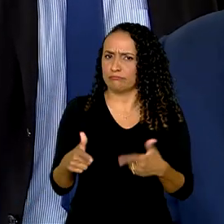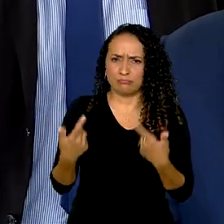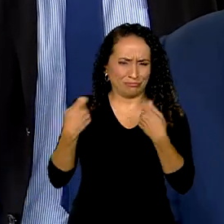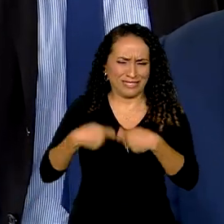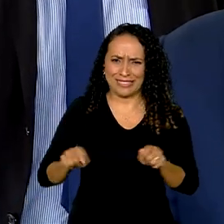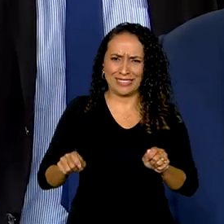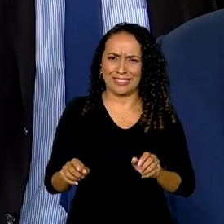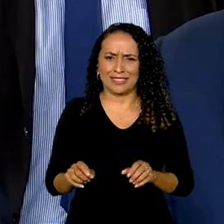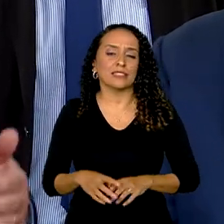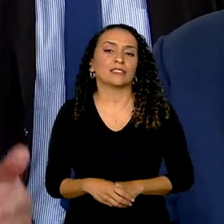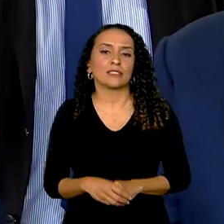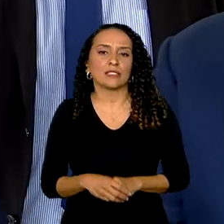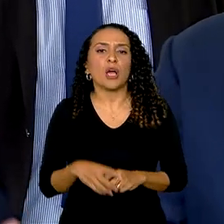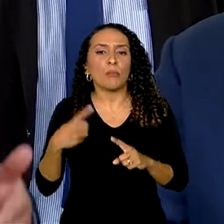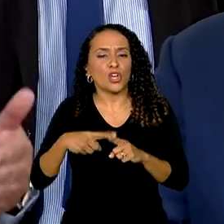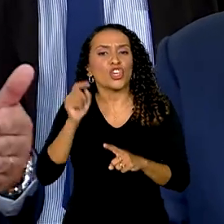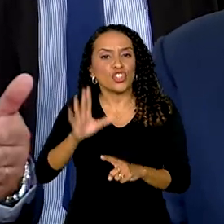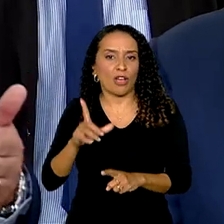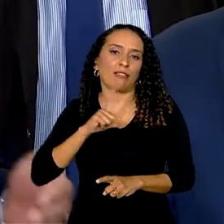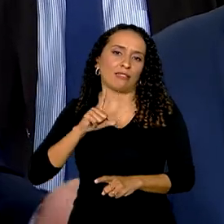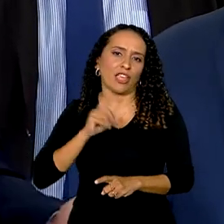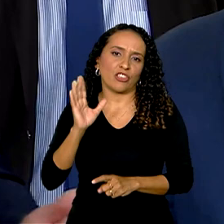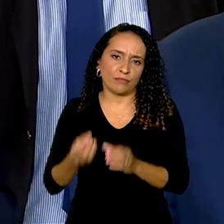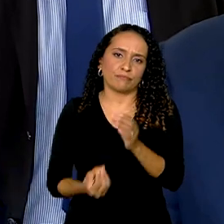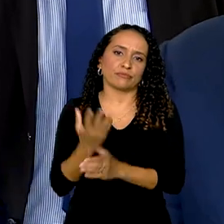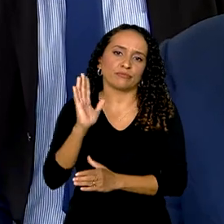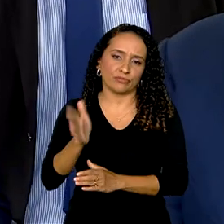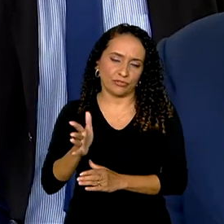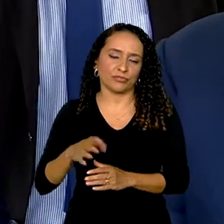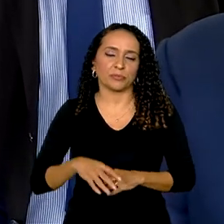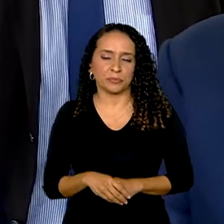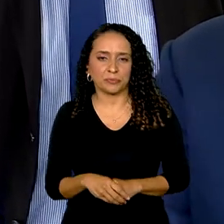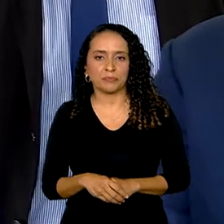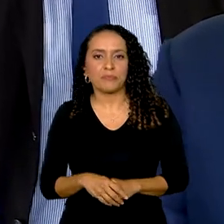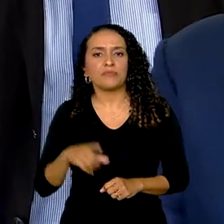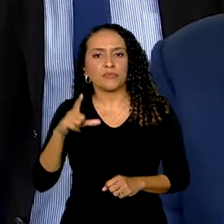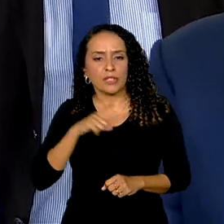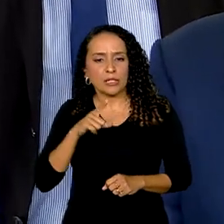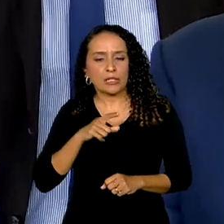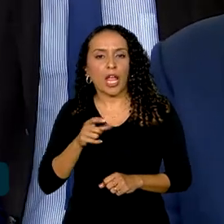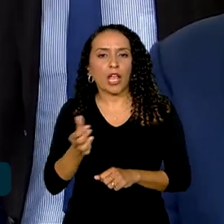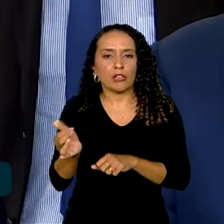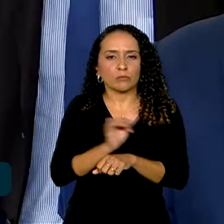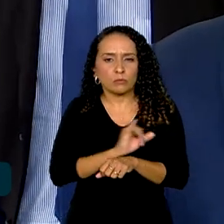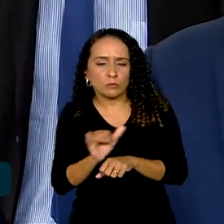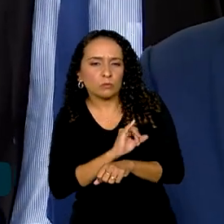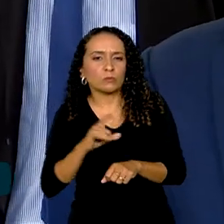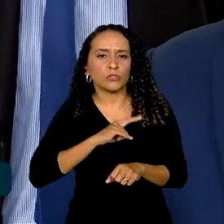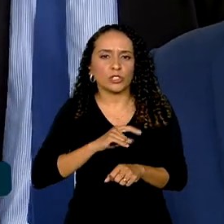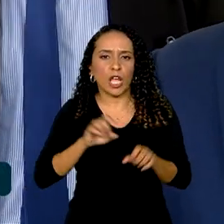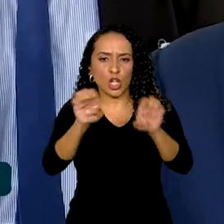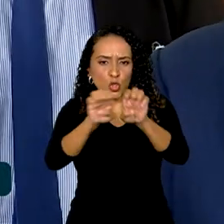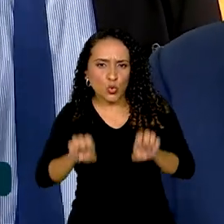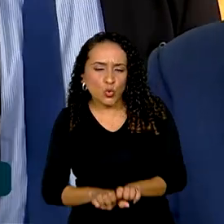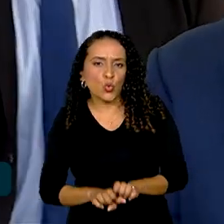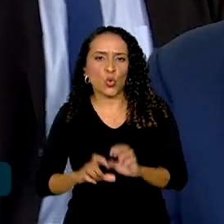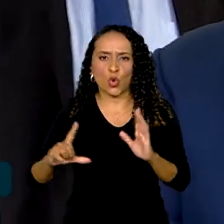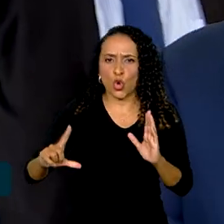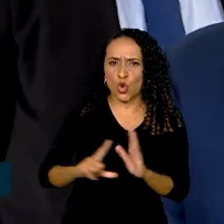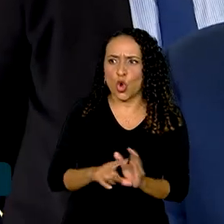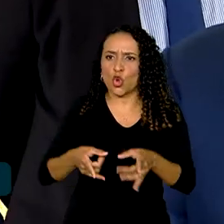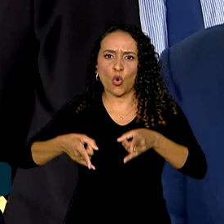arenas, ao contrário, elas já estão feitas, estão realizadas. Temos logística, temos estrutura turística, estrutura de